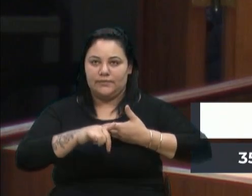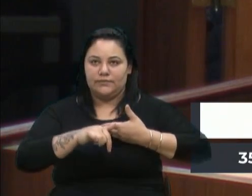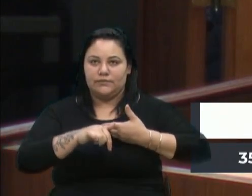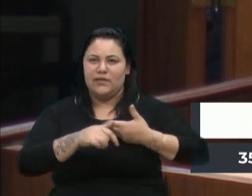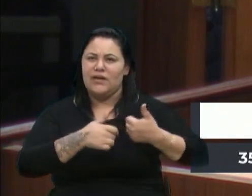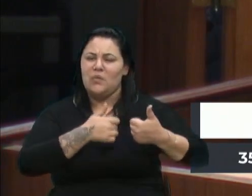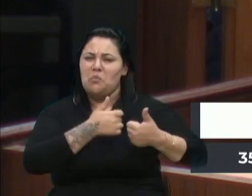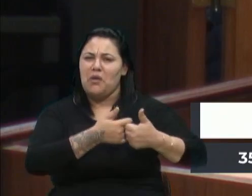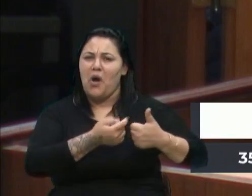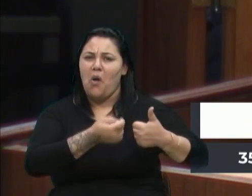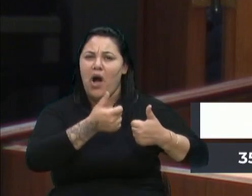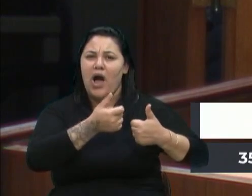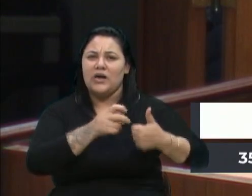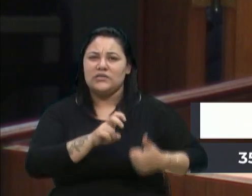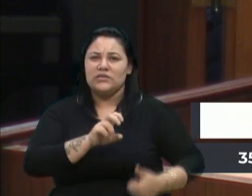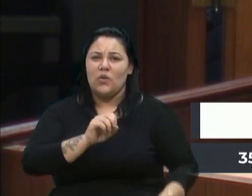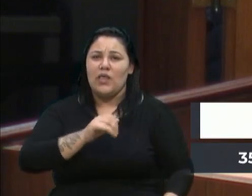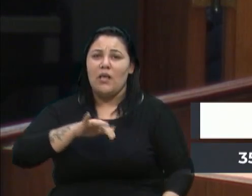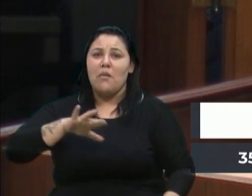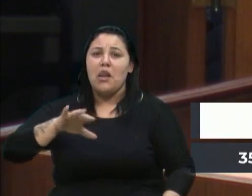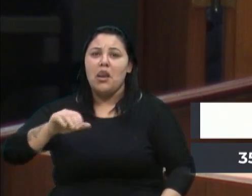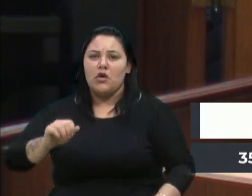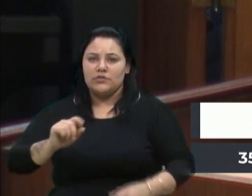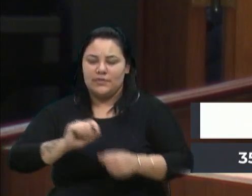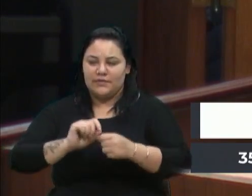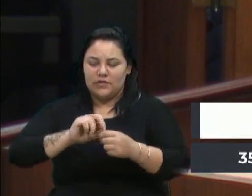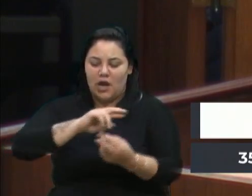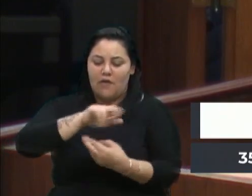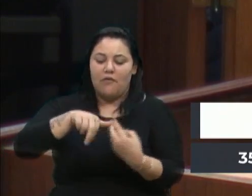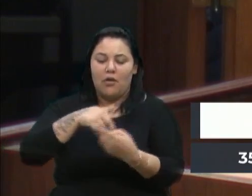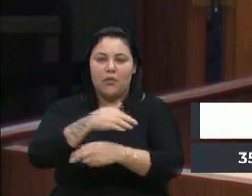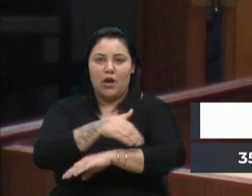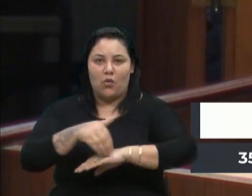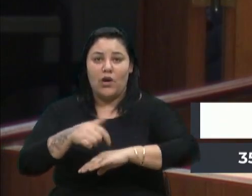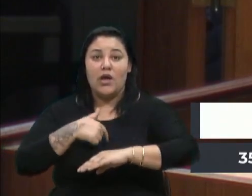para recapeamento, né? E eu acho de extrema importância, por